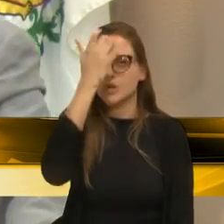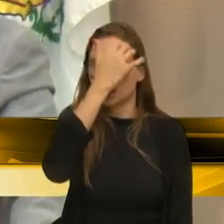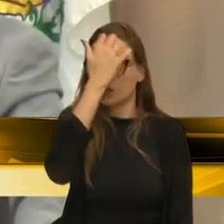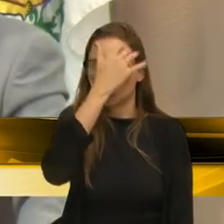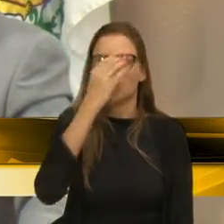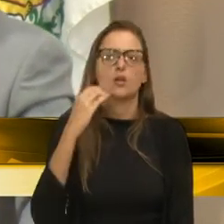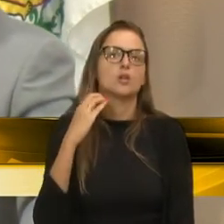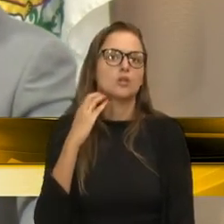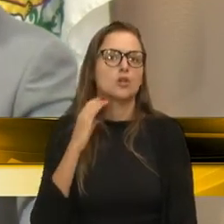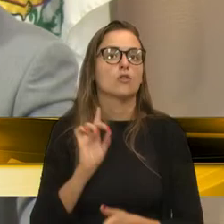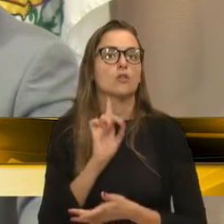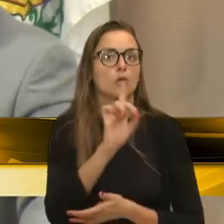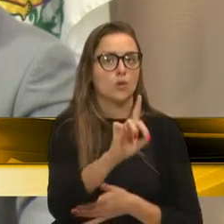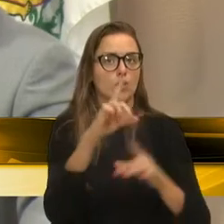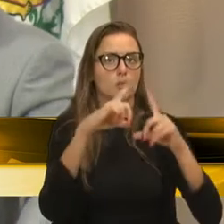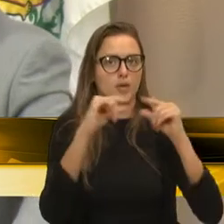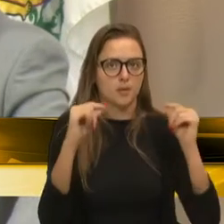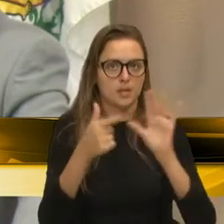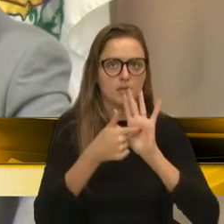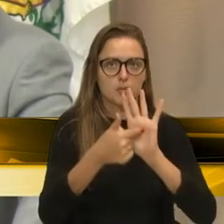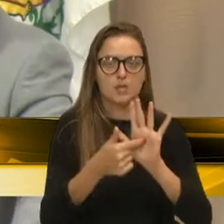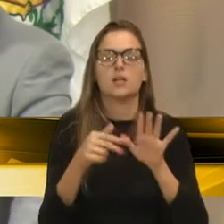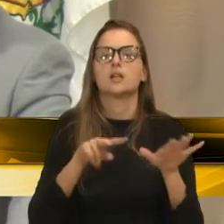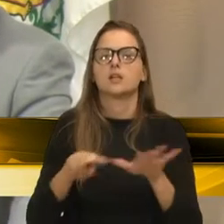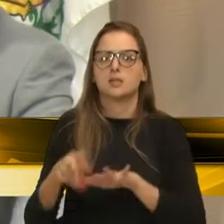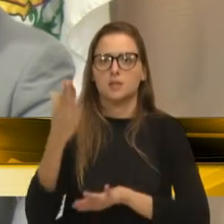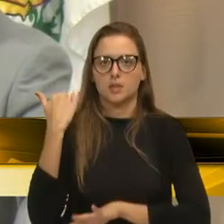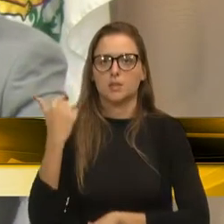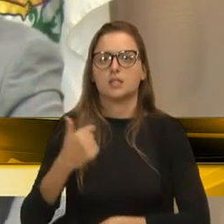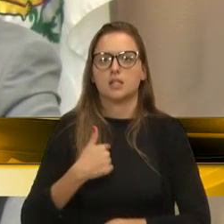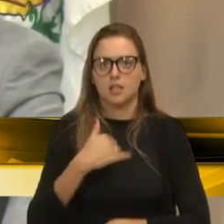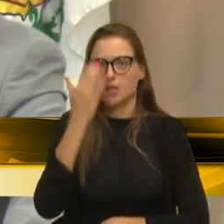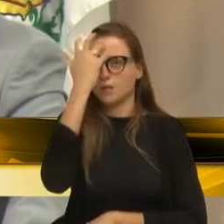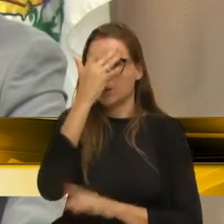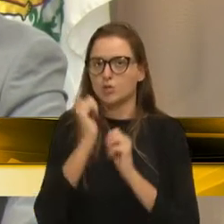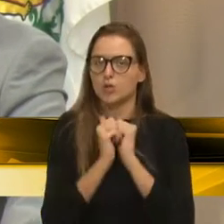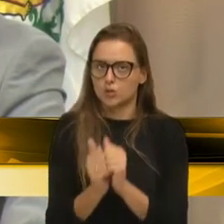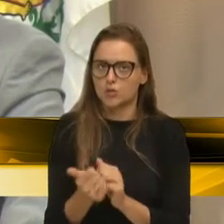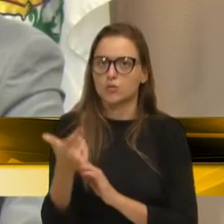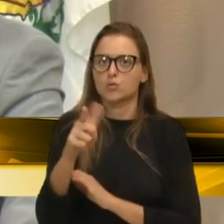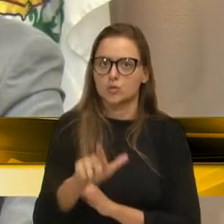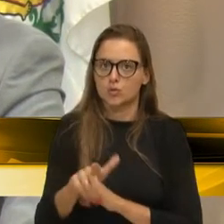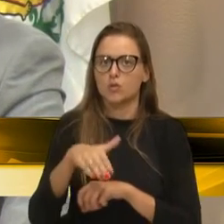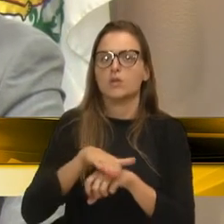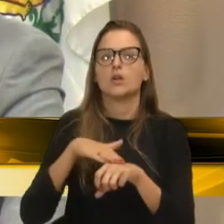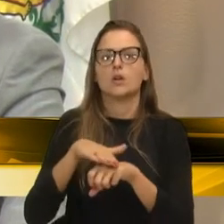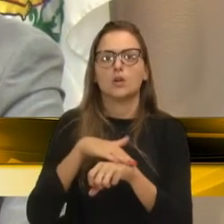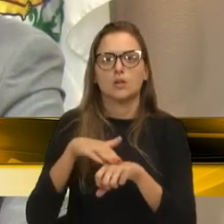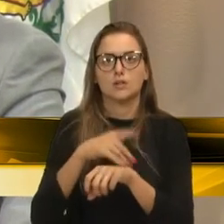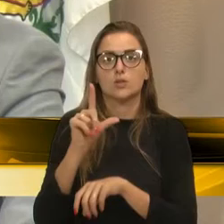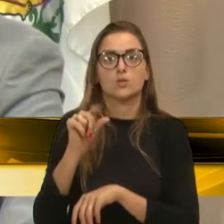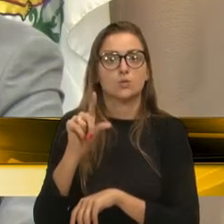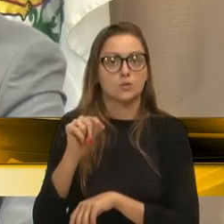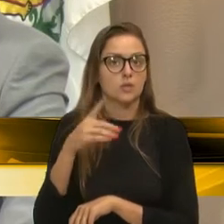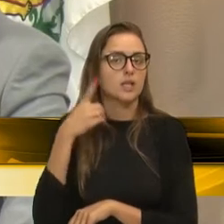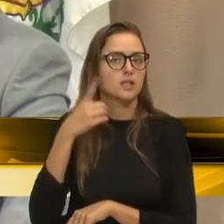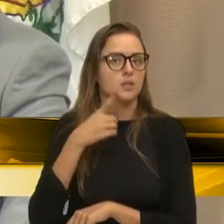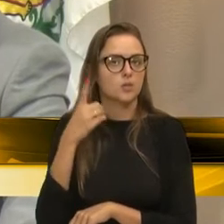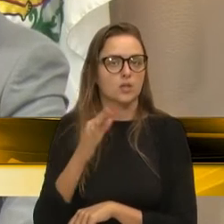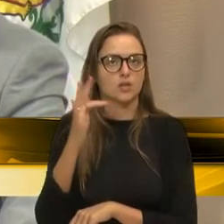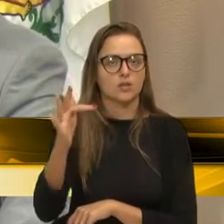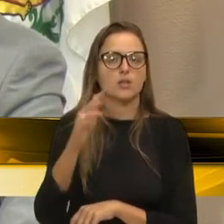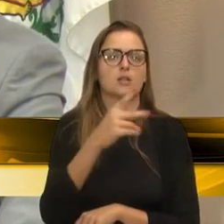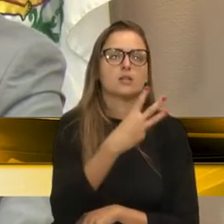movimentando essa situação. E a semana passada estivemos aí o vereador Adiló conversando com 10 deputados federais diretamente, os